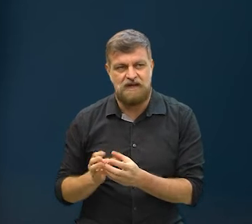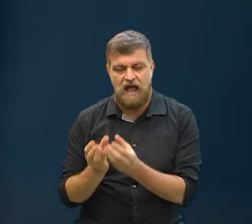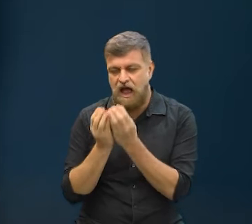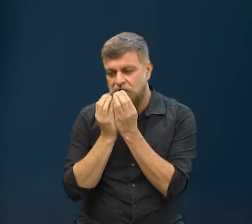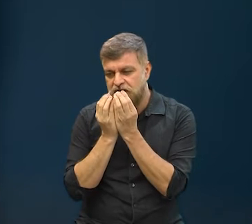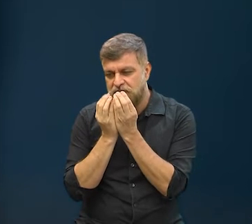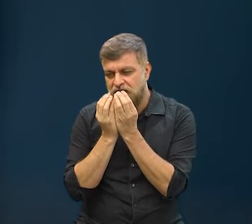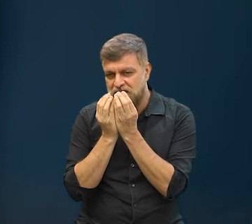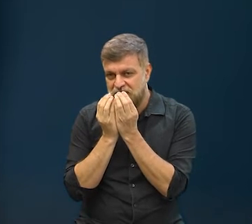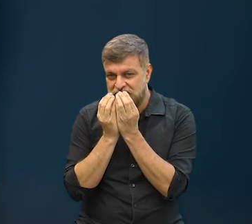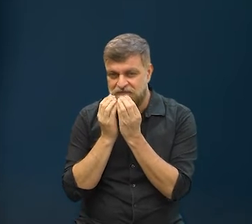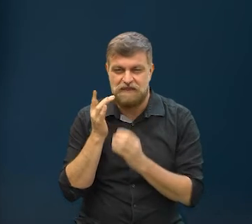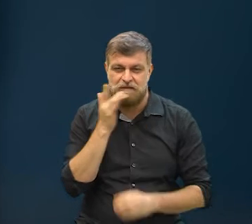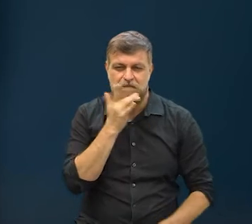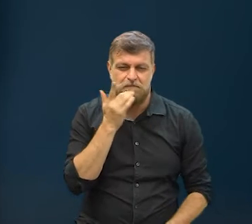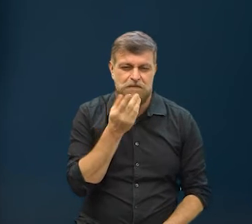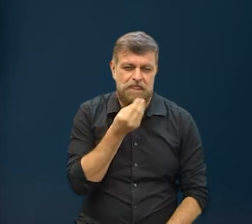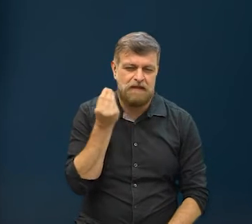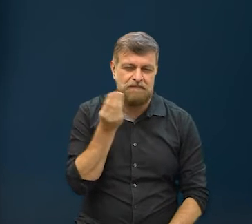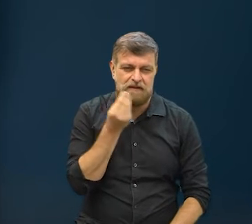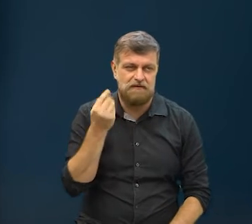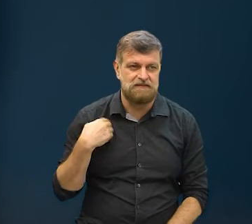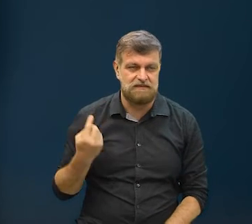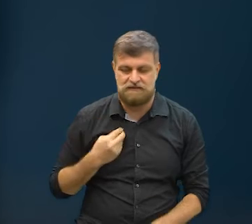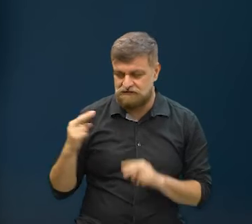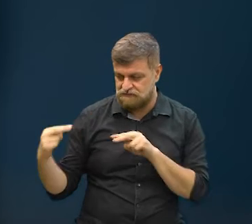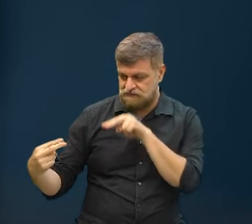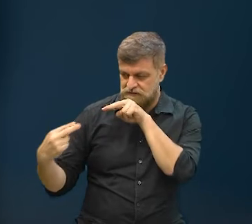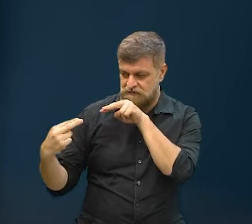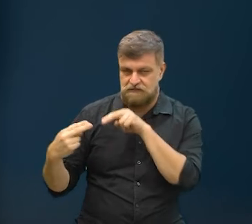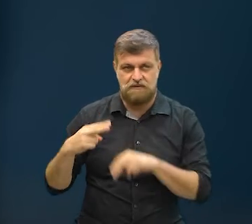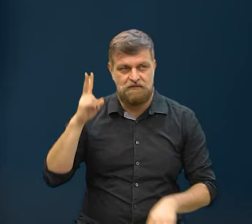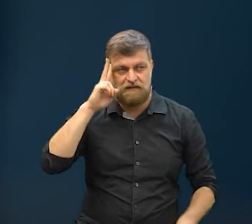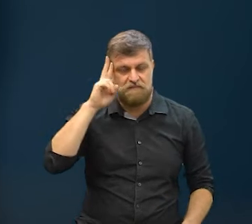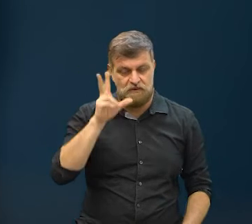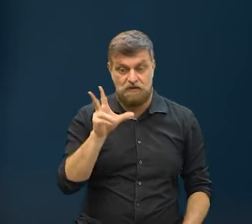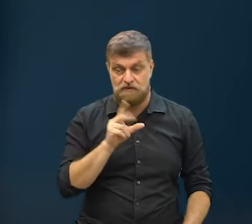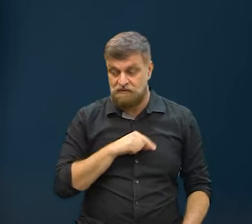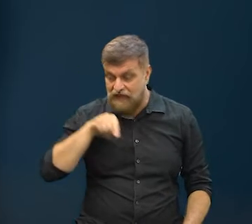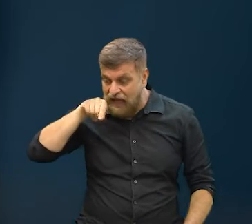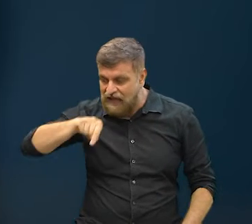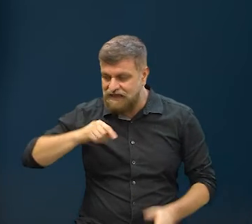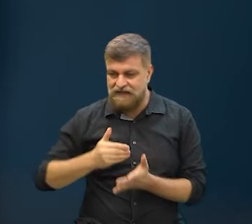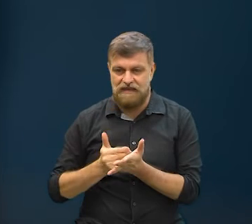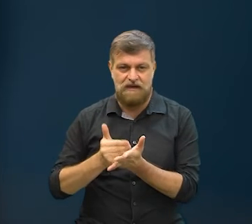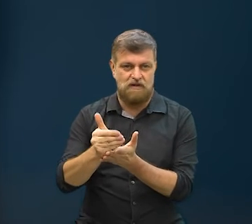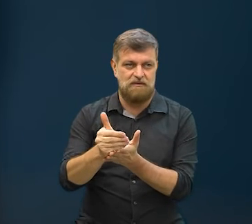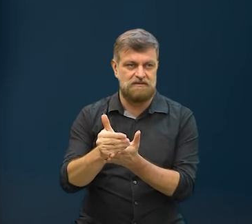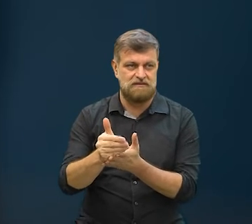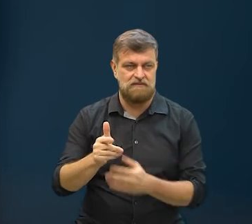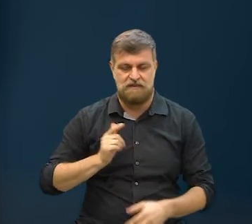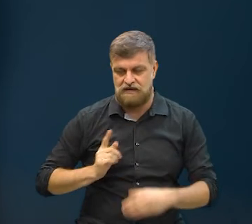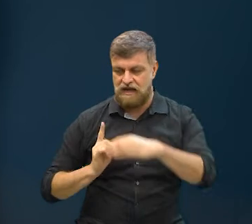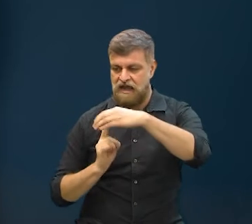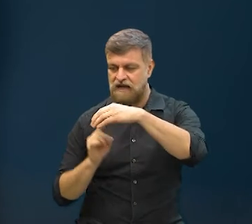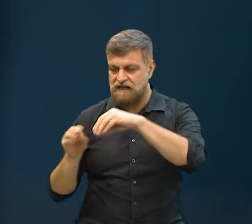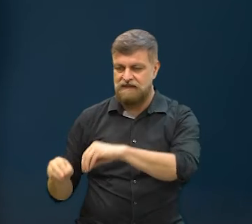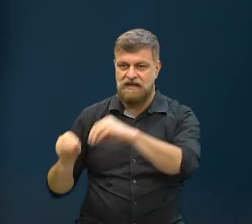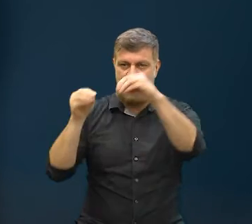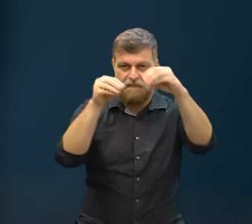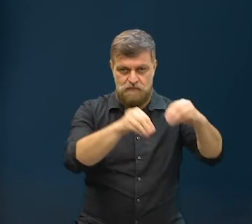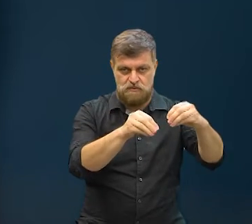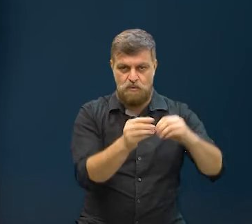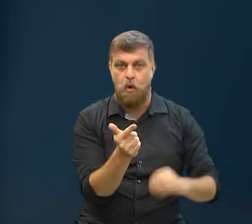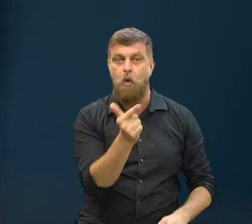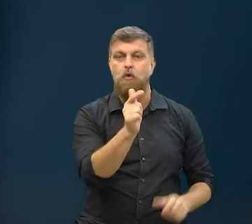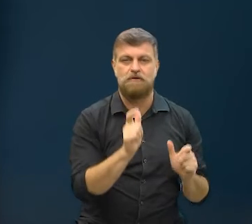comendo um lanche que a gente gosta muito na região, e a gente olhou um para o outro e falou: "Nossa, saiu tudo daqui", porque a clínica não é mais naquele local, né, hoje a